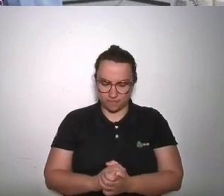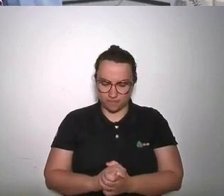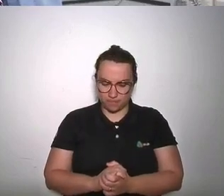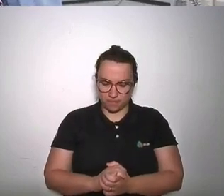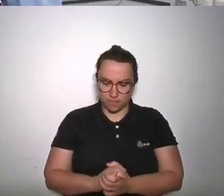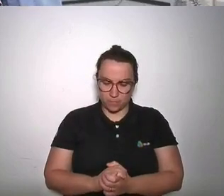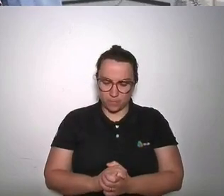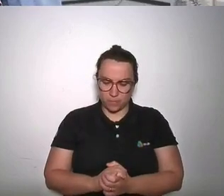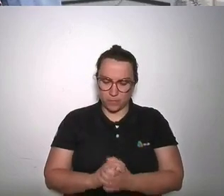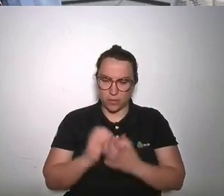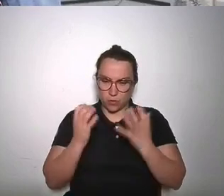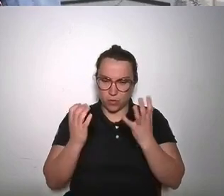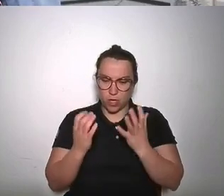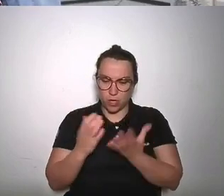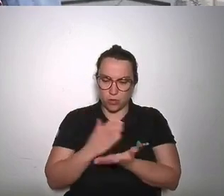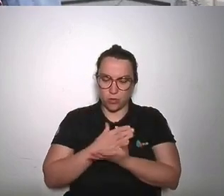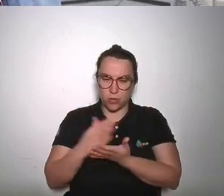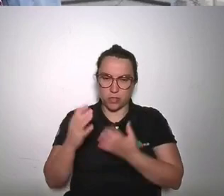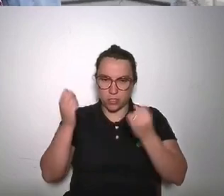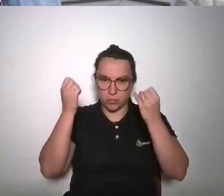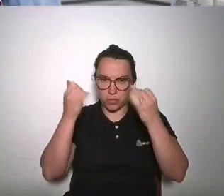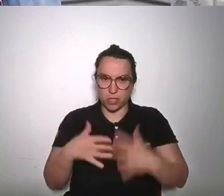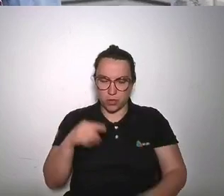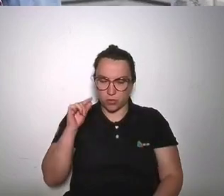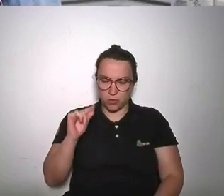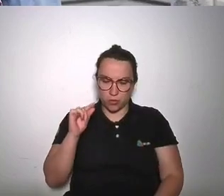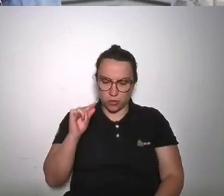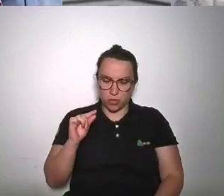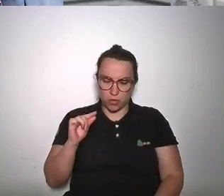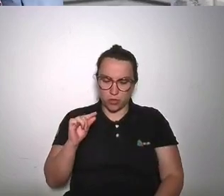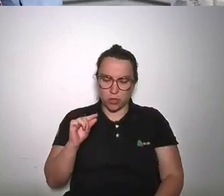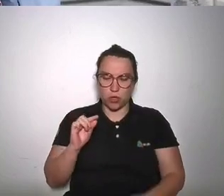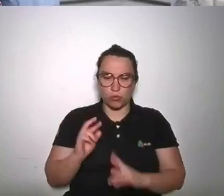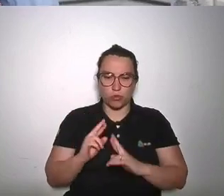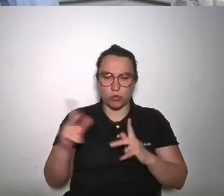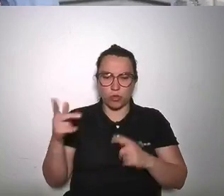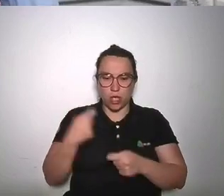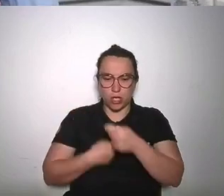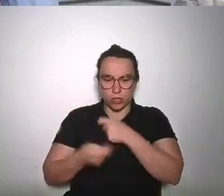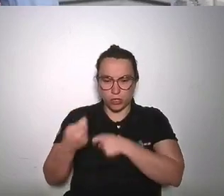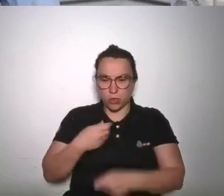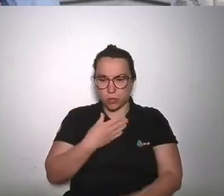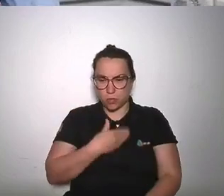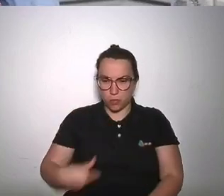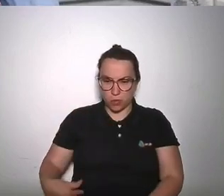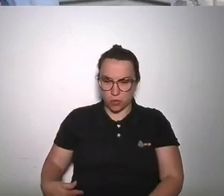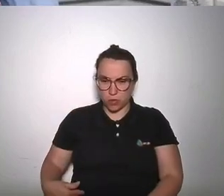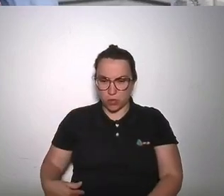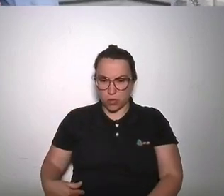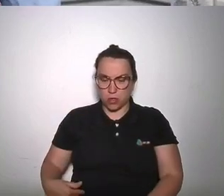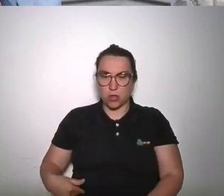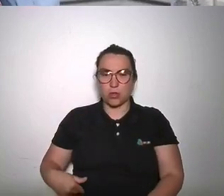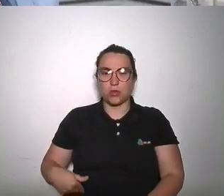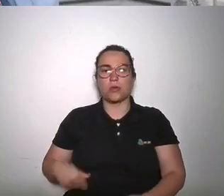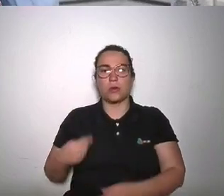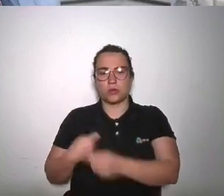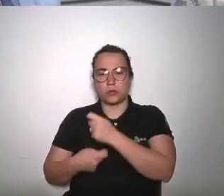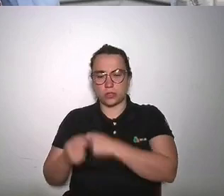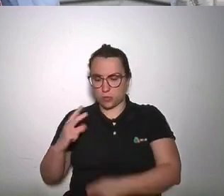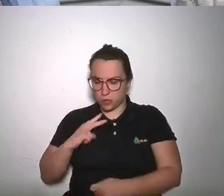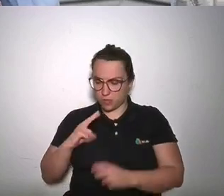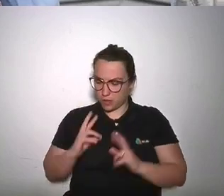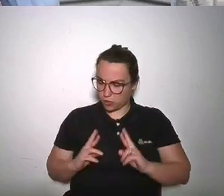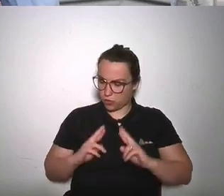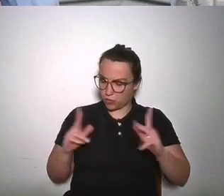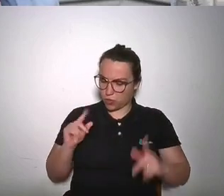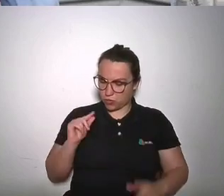Queria começar dizendo o seguinte, o que difere uma administração pública de uma administração privada? A administração